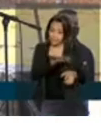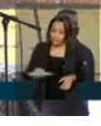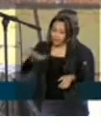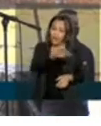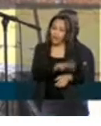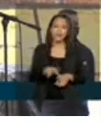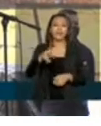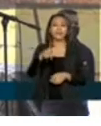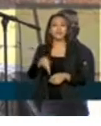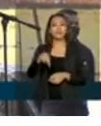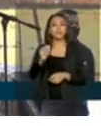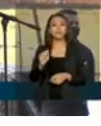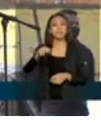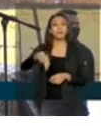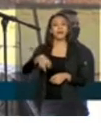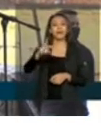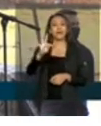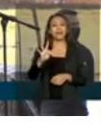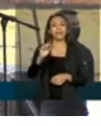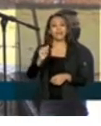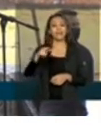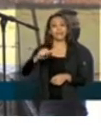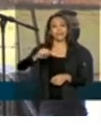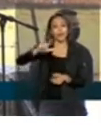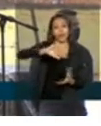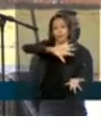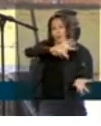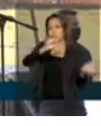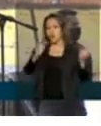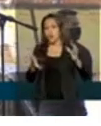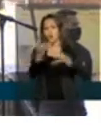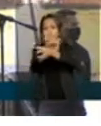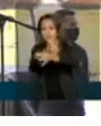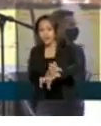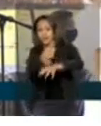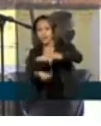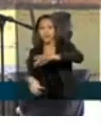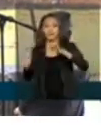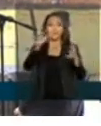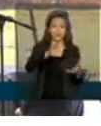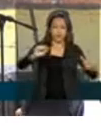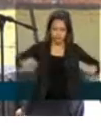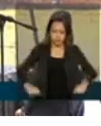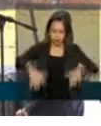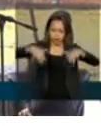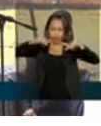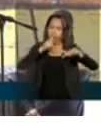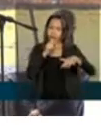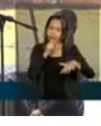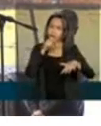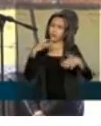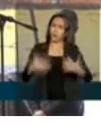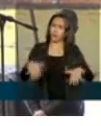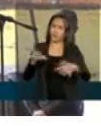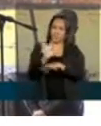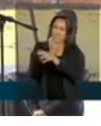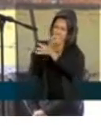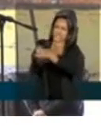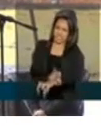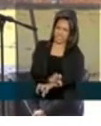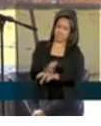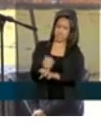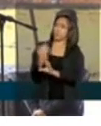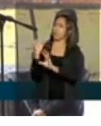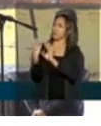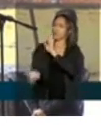as cheias e a seca, e esse ano nós vivenciamos a maior seca dos últimos 50 anos. E o Ministério da